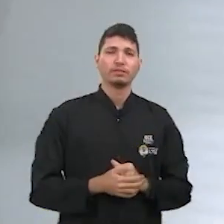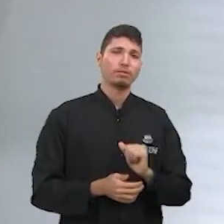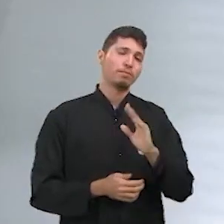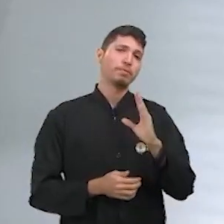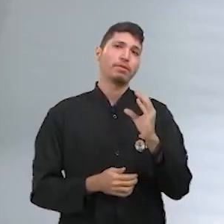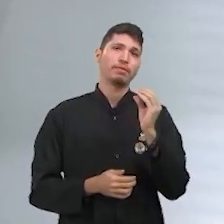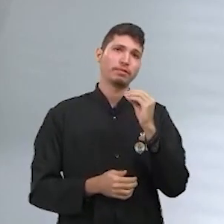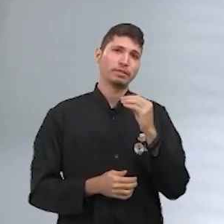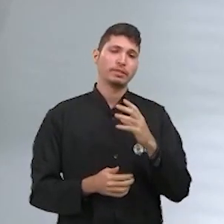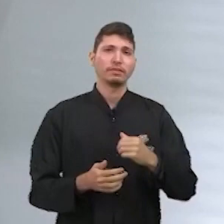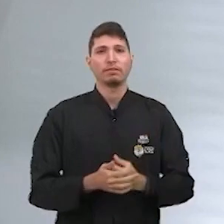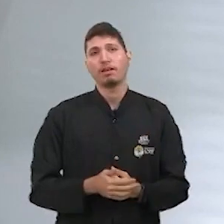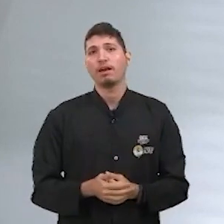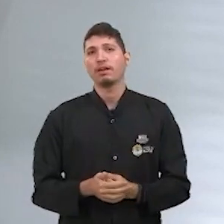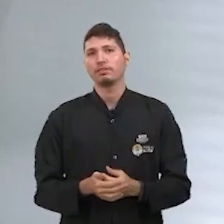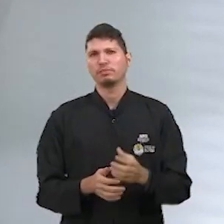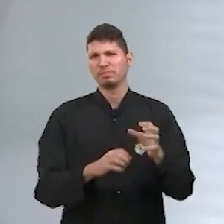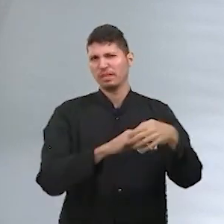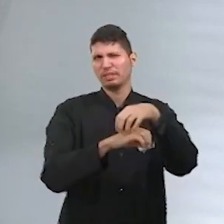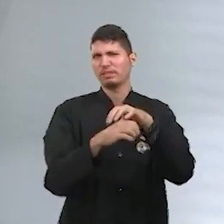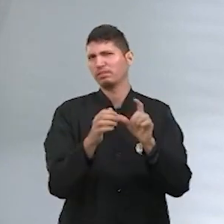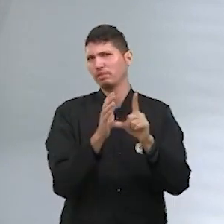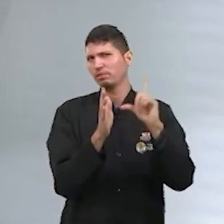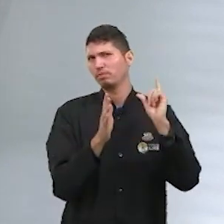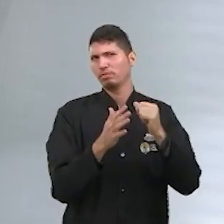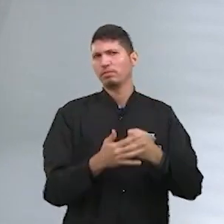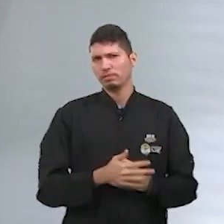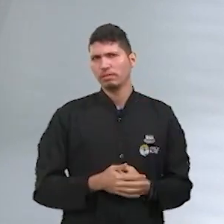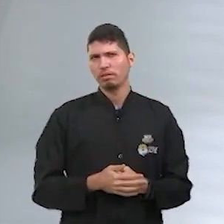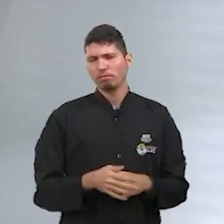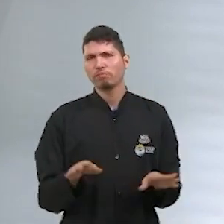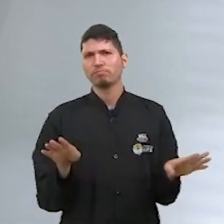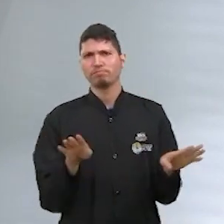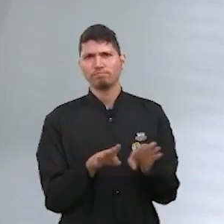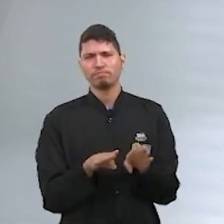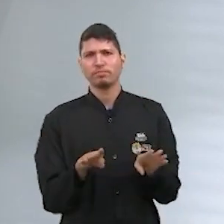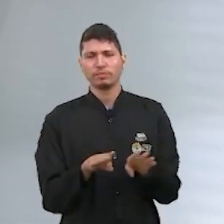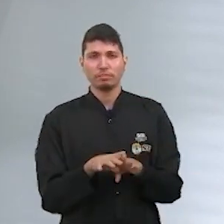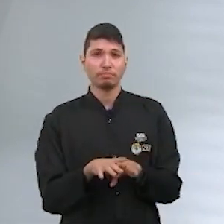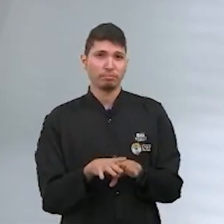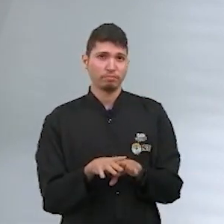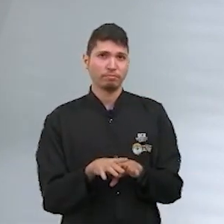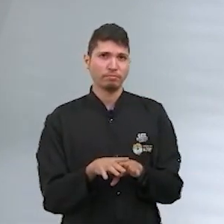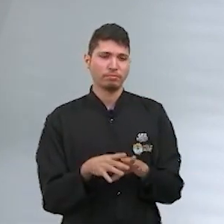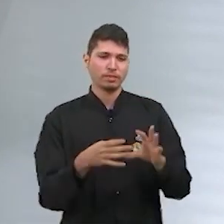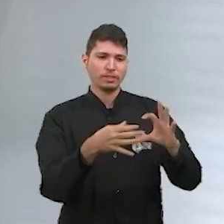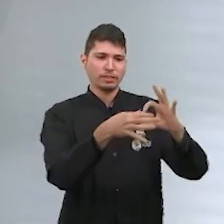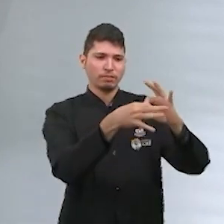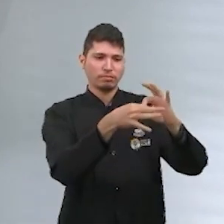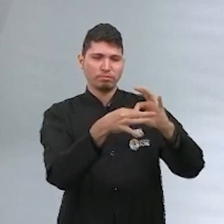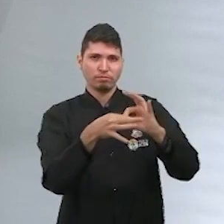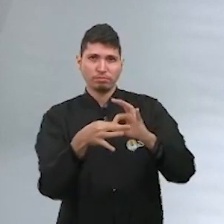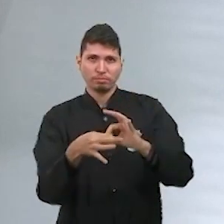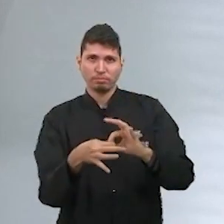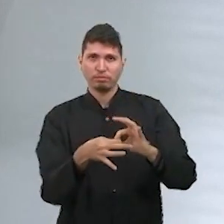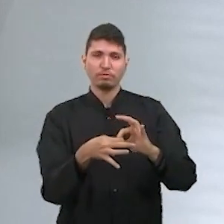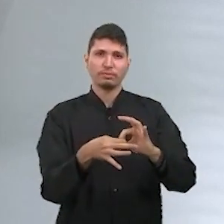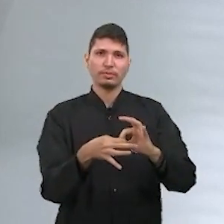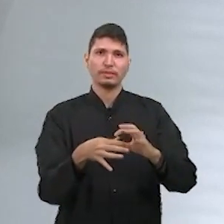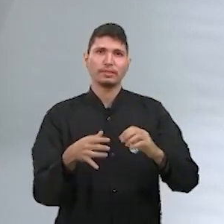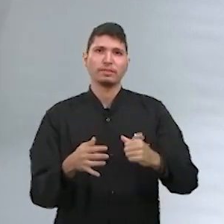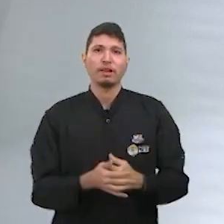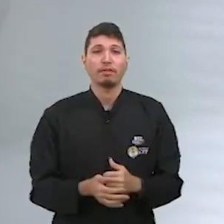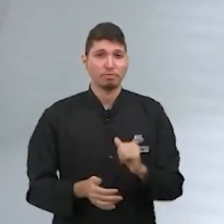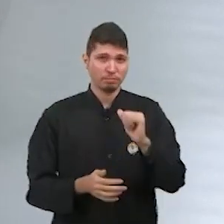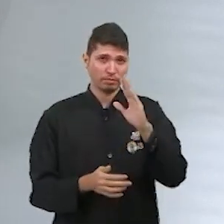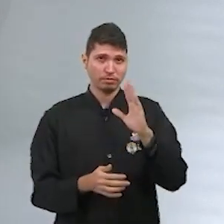gente analisou anteriormente, também acontece essa interação. Porém, como as outras são mais fortes, as outras vão